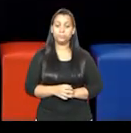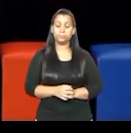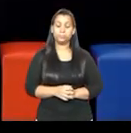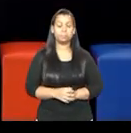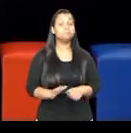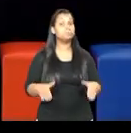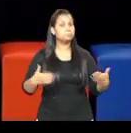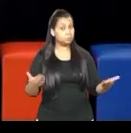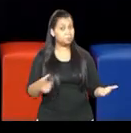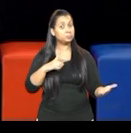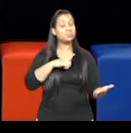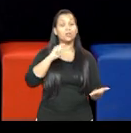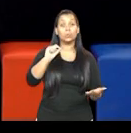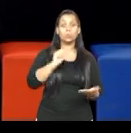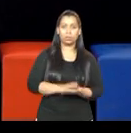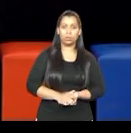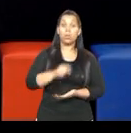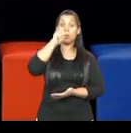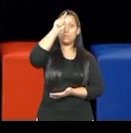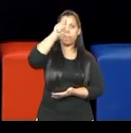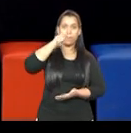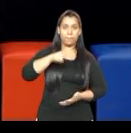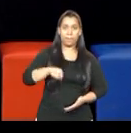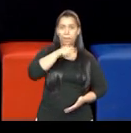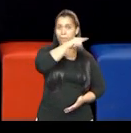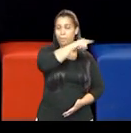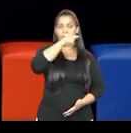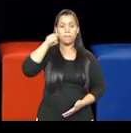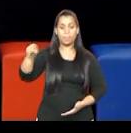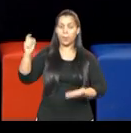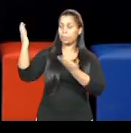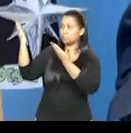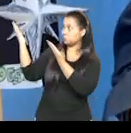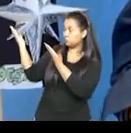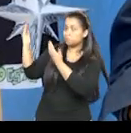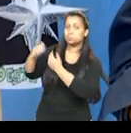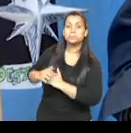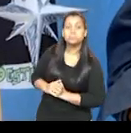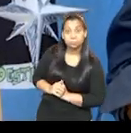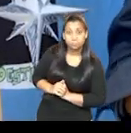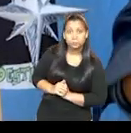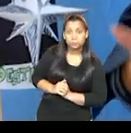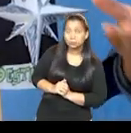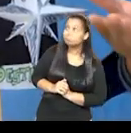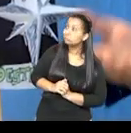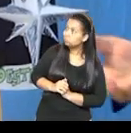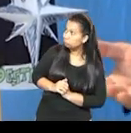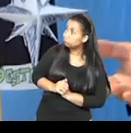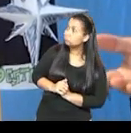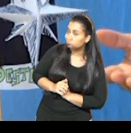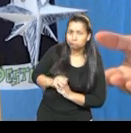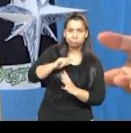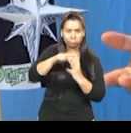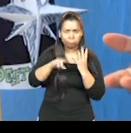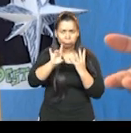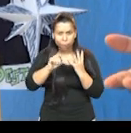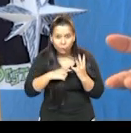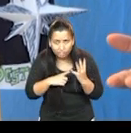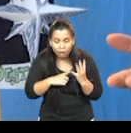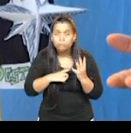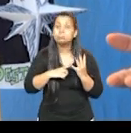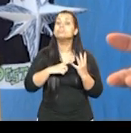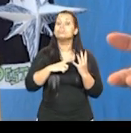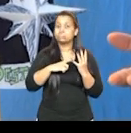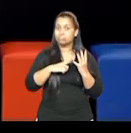Bom, nós temos agora os 4 pontos cardeais. Só que não existe só os 4 pontos cardeais. Existem